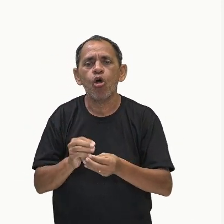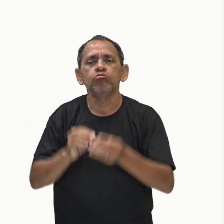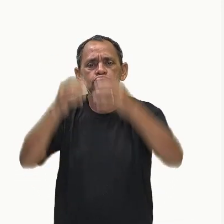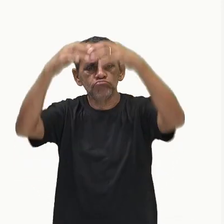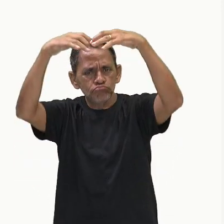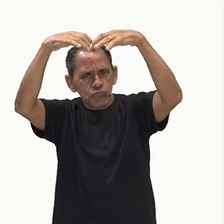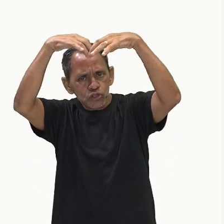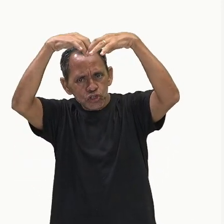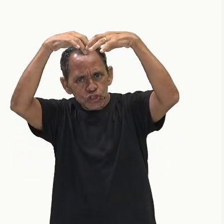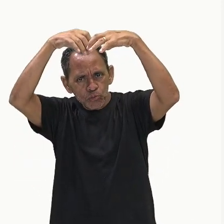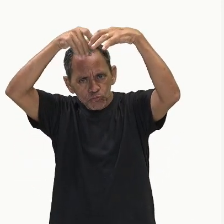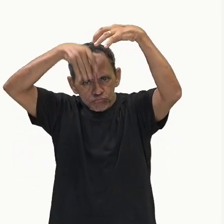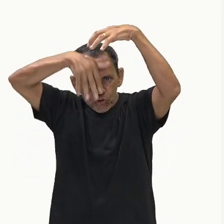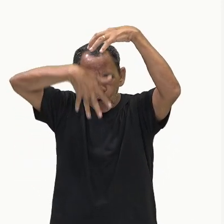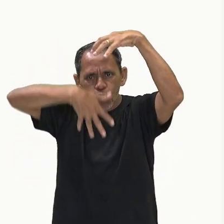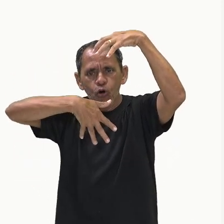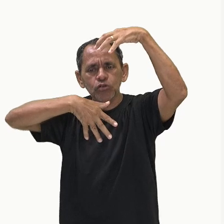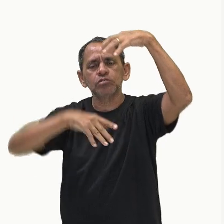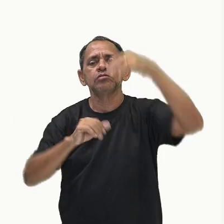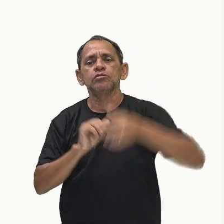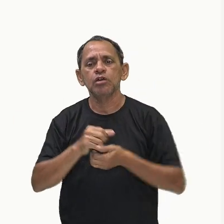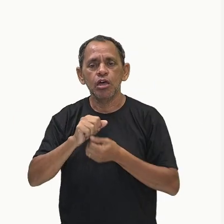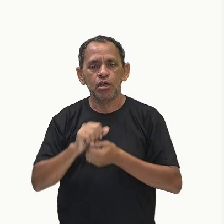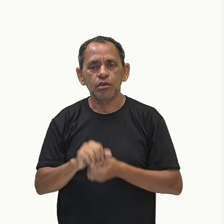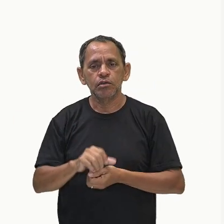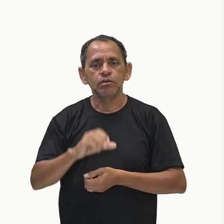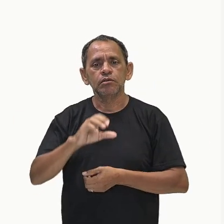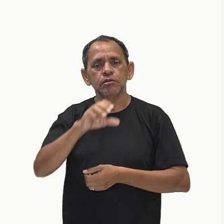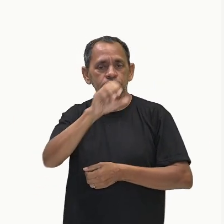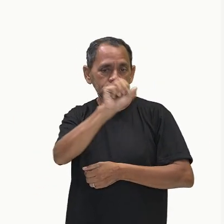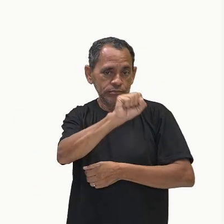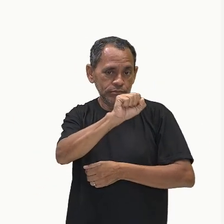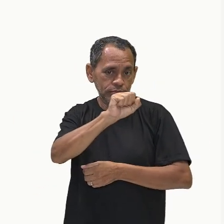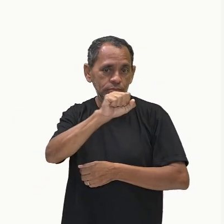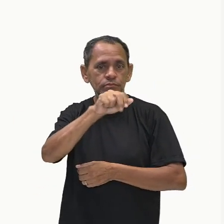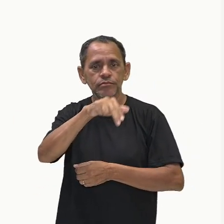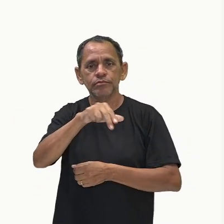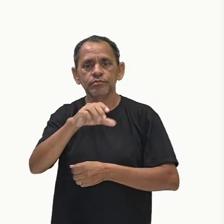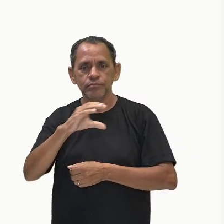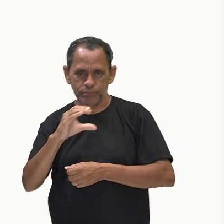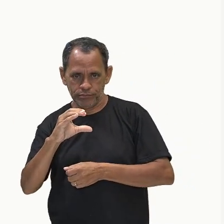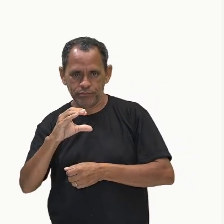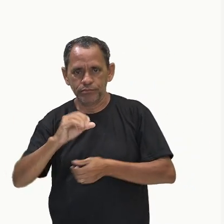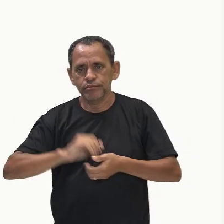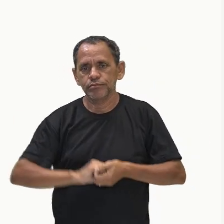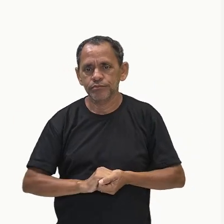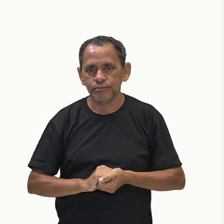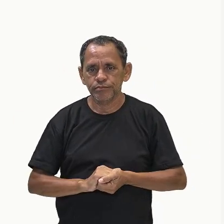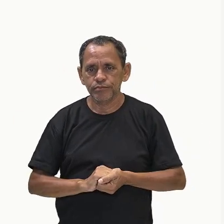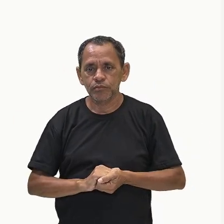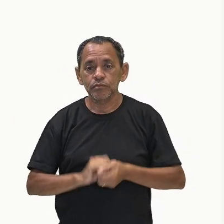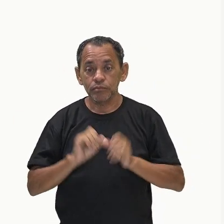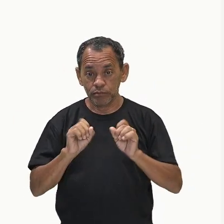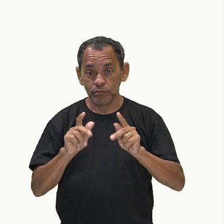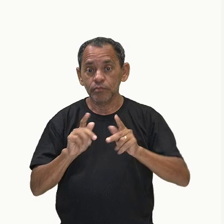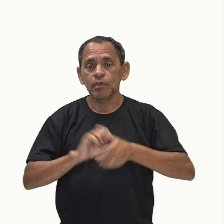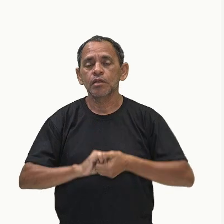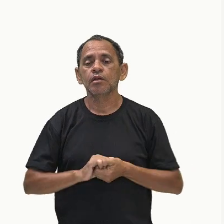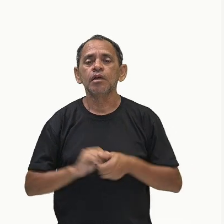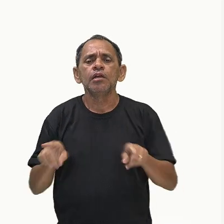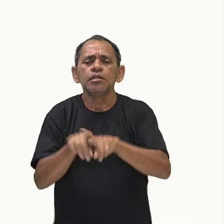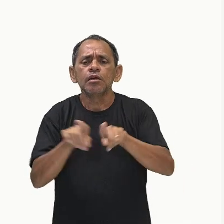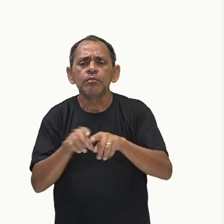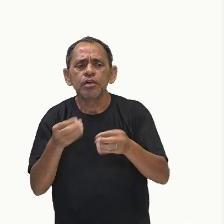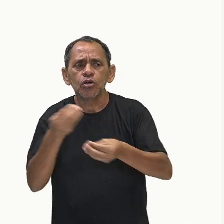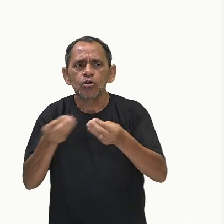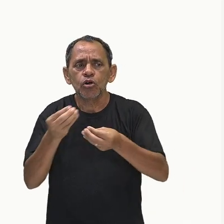central. Então, tanto ele é formado pelo encéfalo e medula espinhal, tá? E aí, o encéfalo,